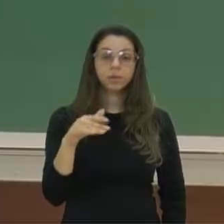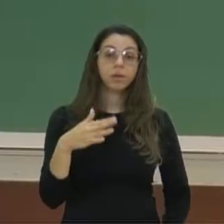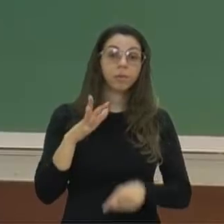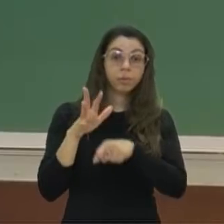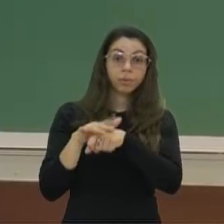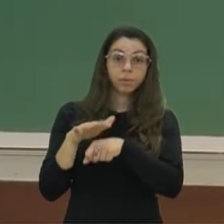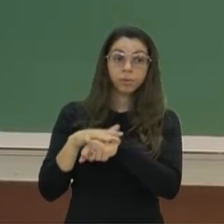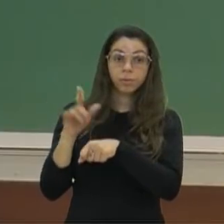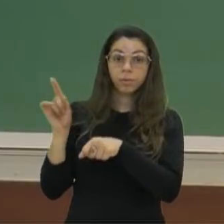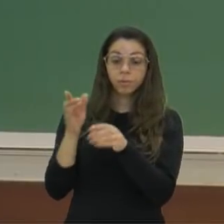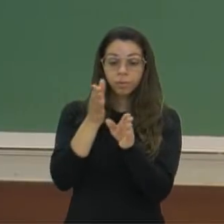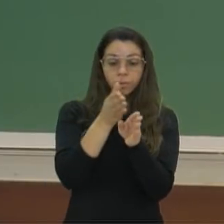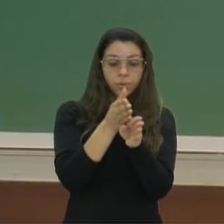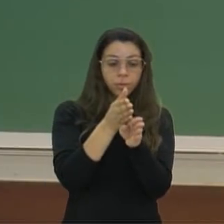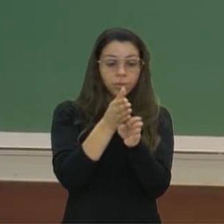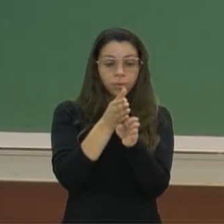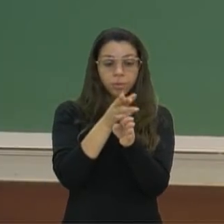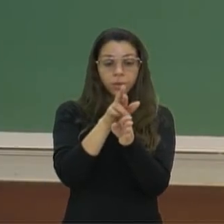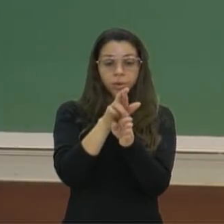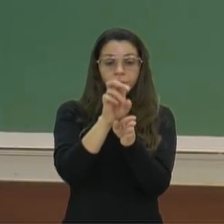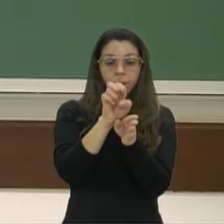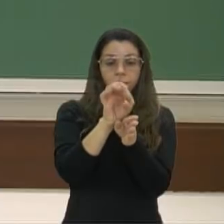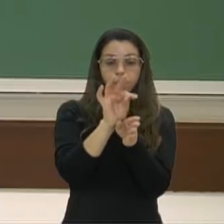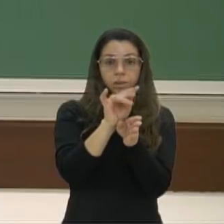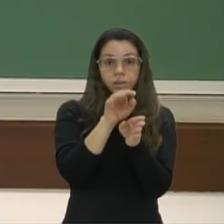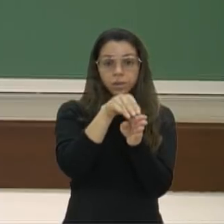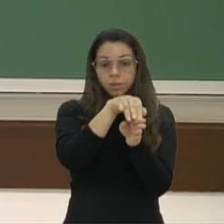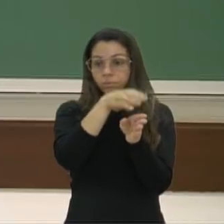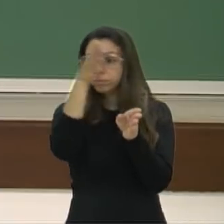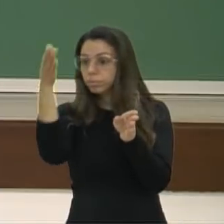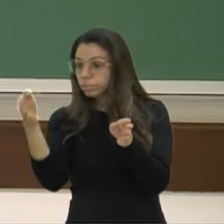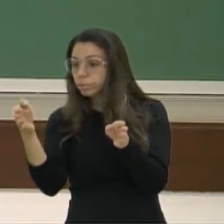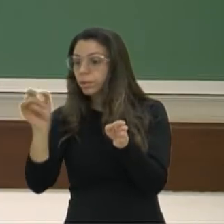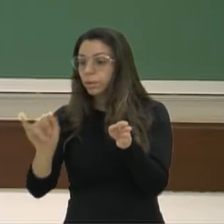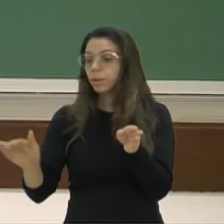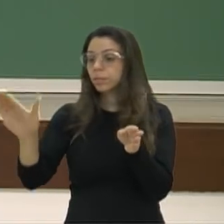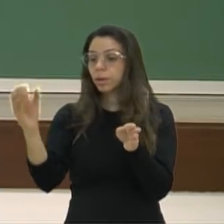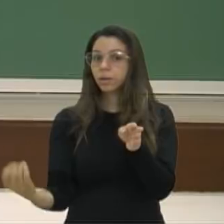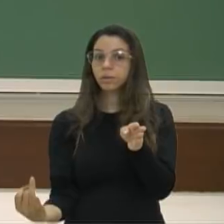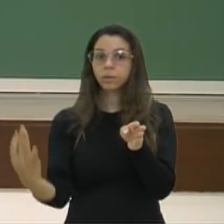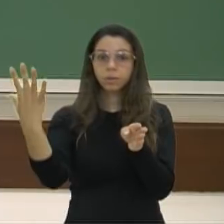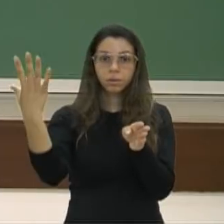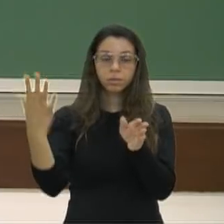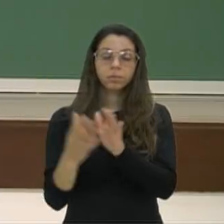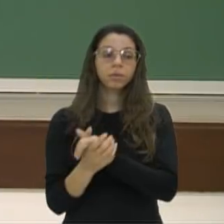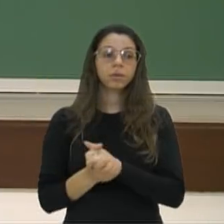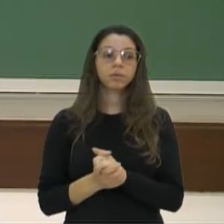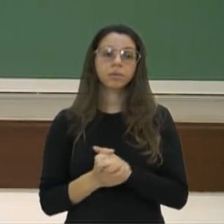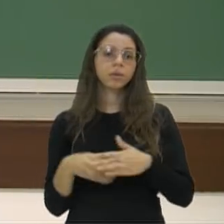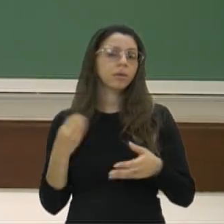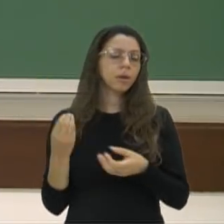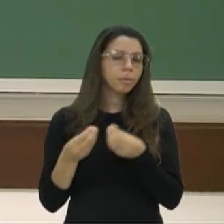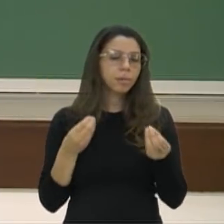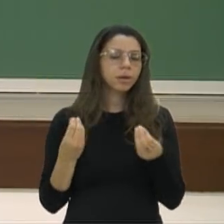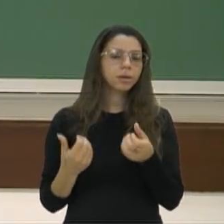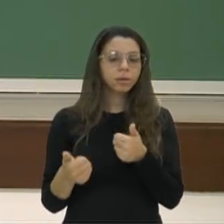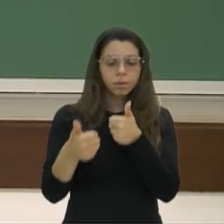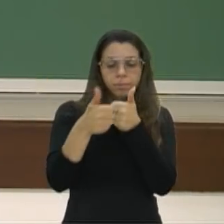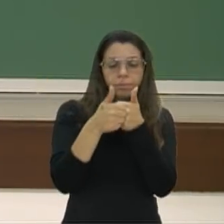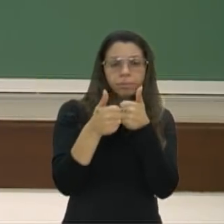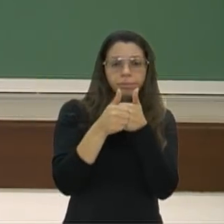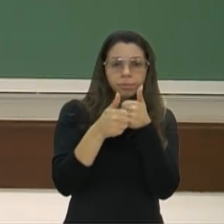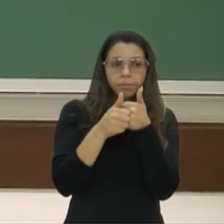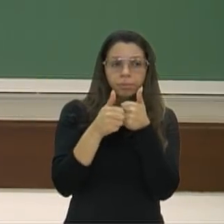formada depois da retina. Percebam como fica. Ela está pertinho dessa